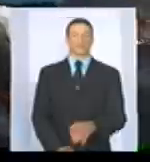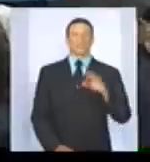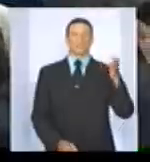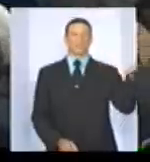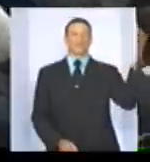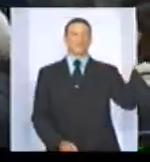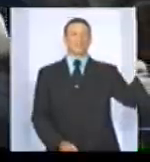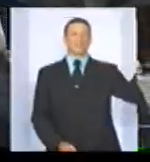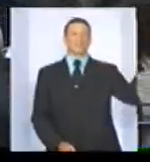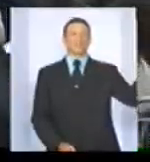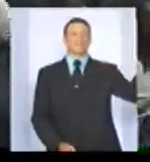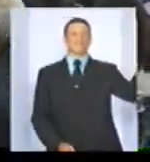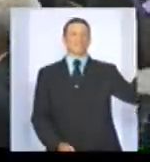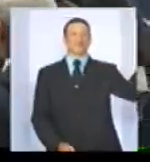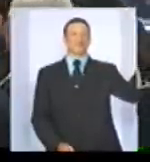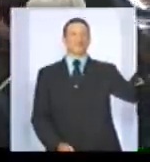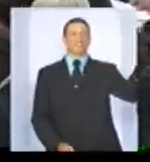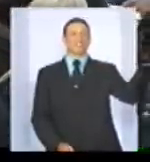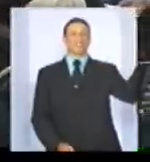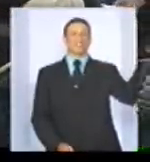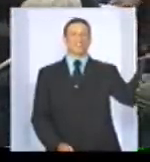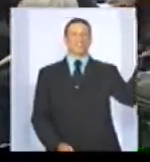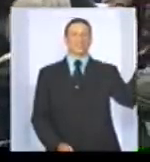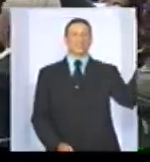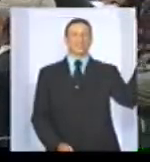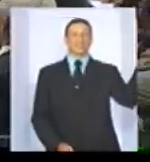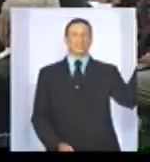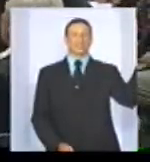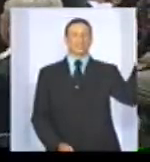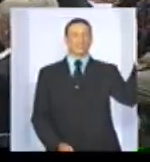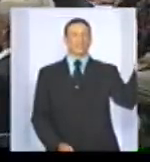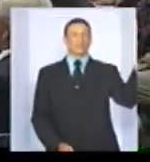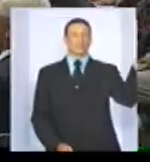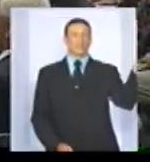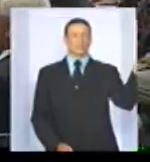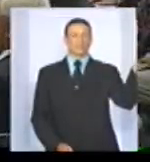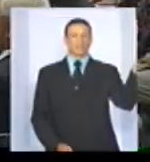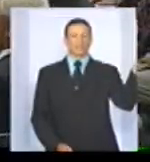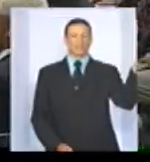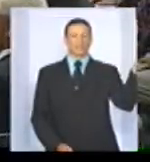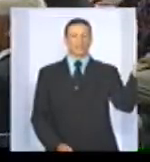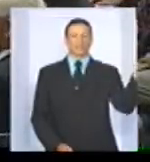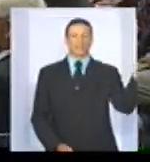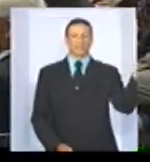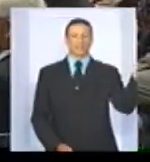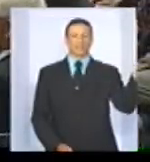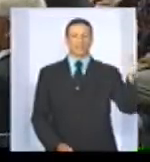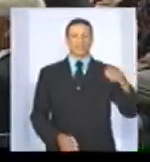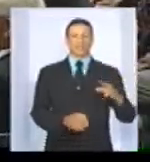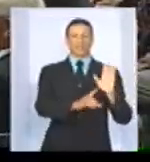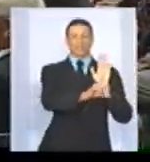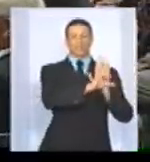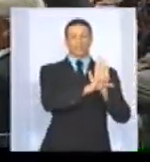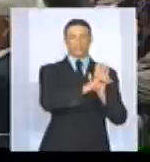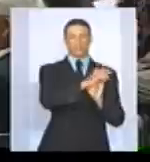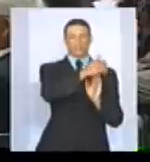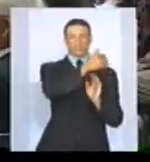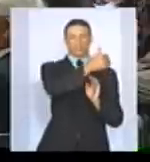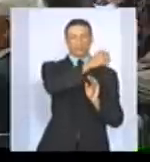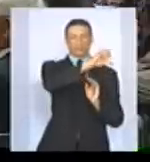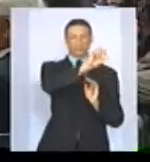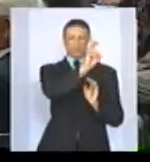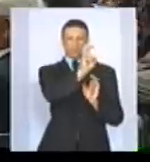categoria. A partir do primeiro instrumento datado de 14 de junho de 1995, o SICAB